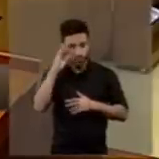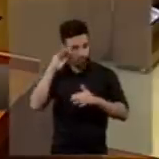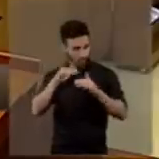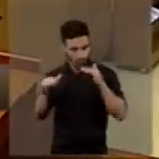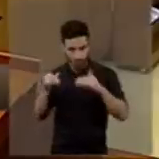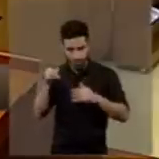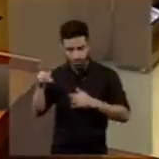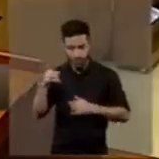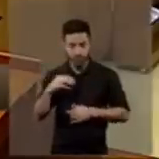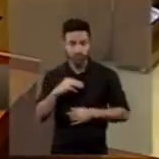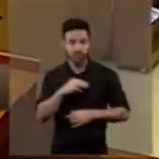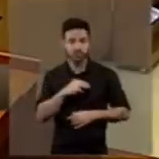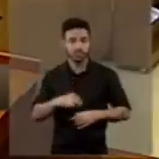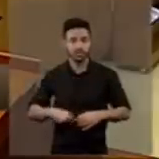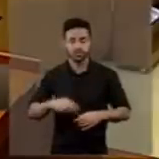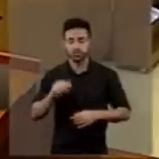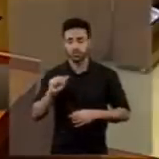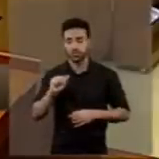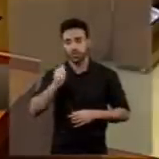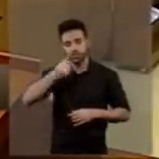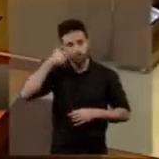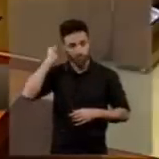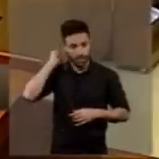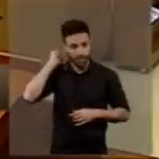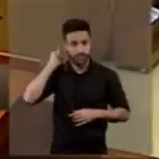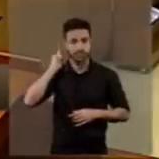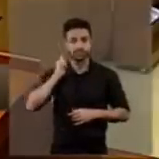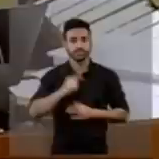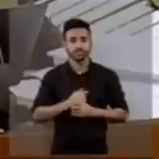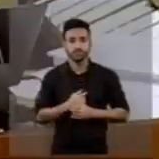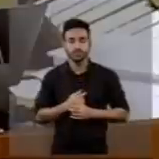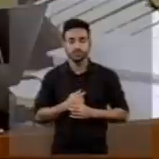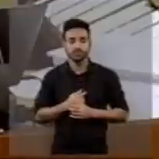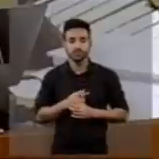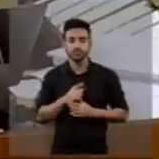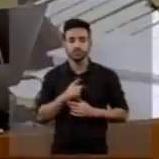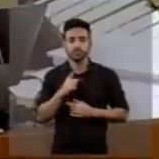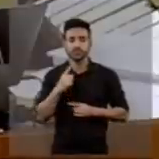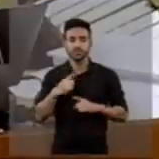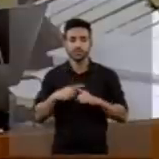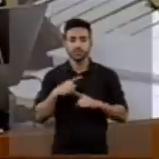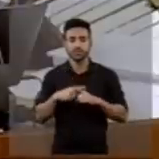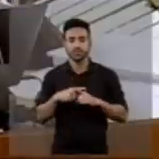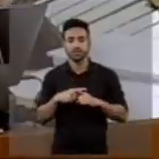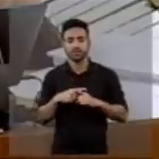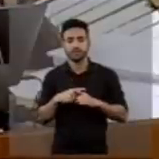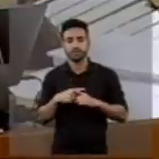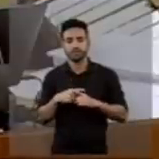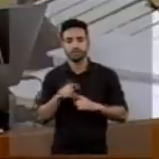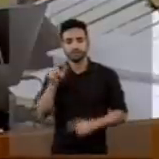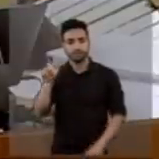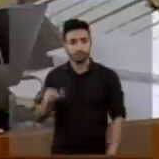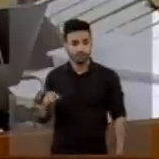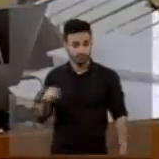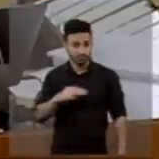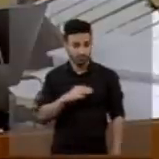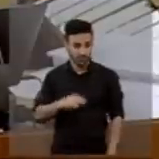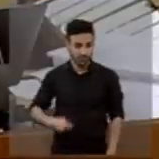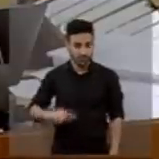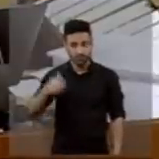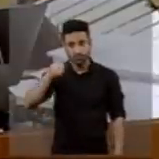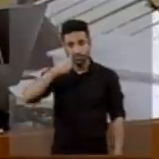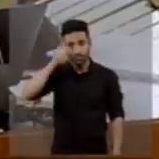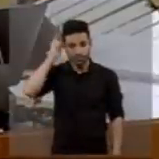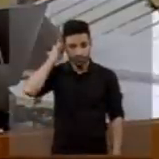ministro Alexandre de Moraes é no sentido exatamente de que o ministro Alexandre de